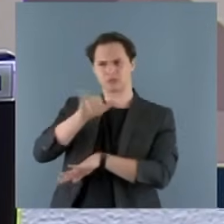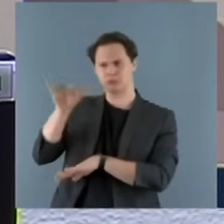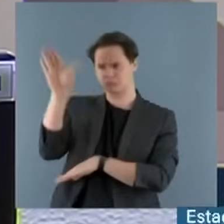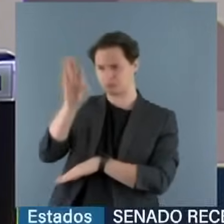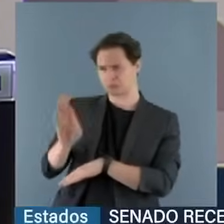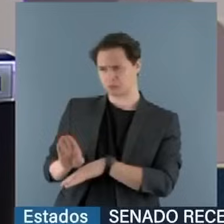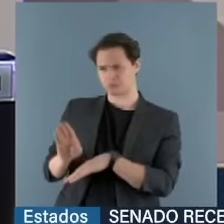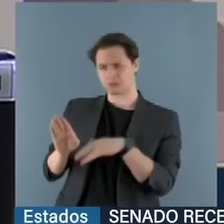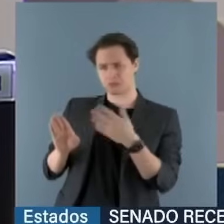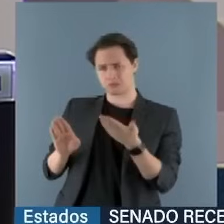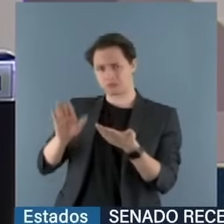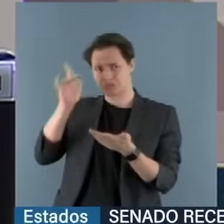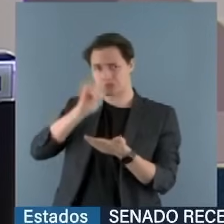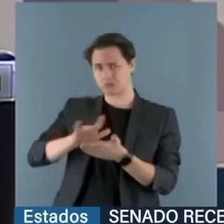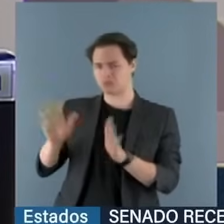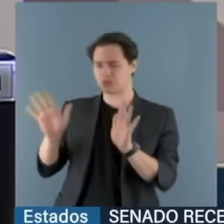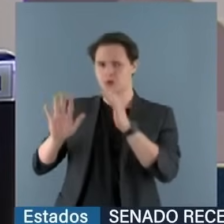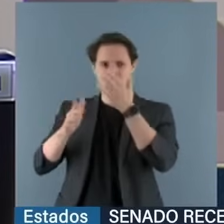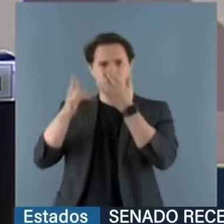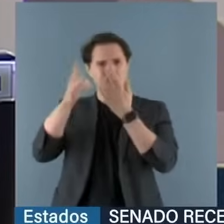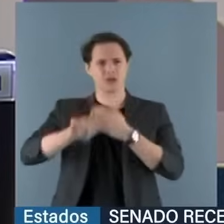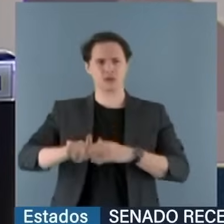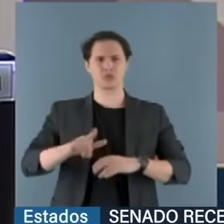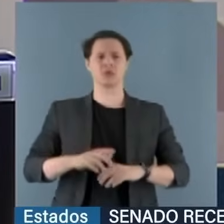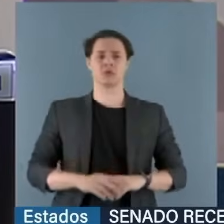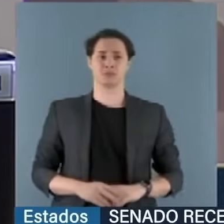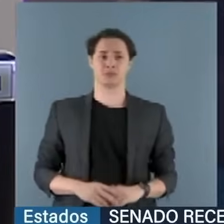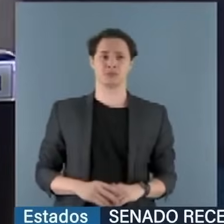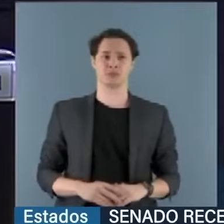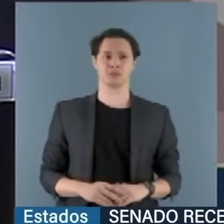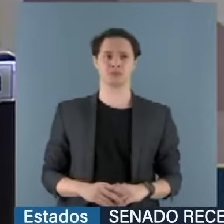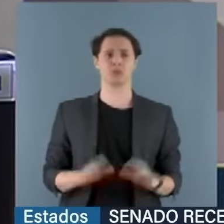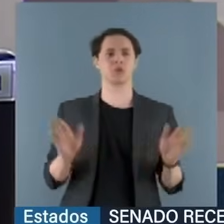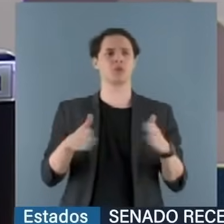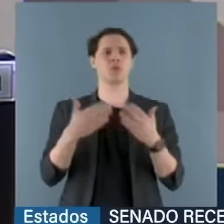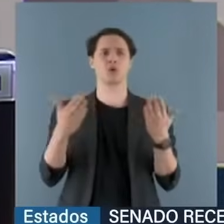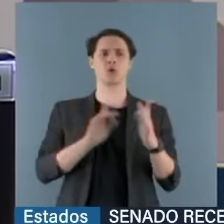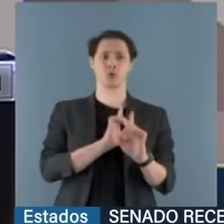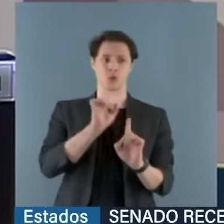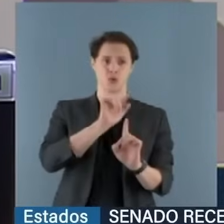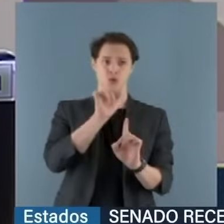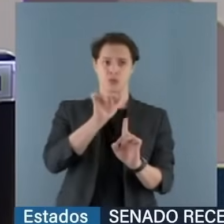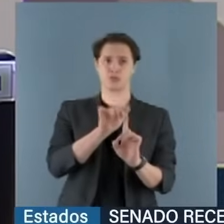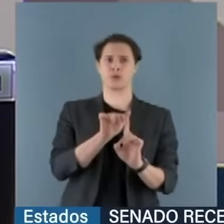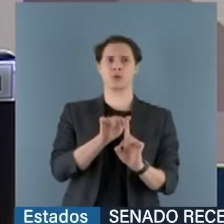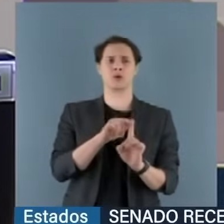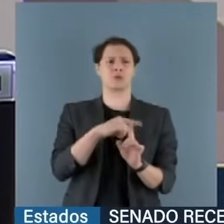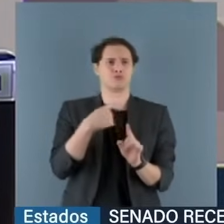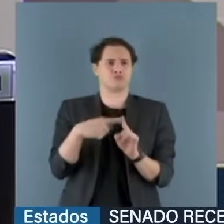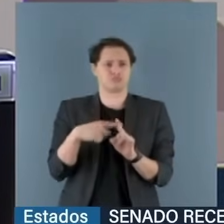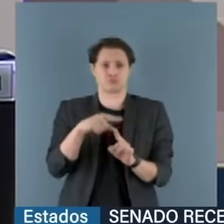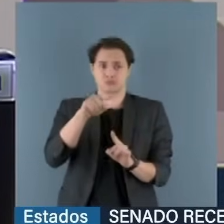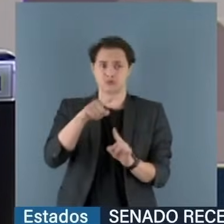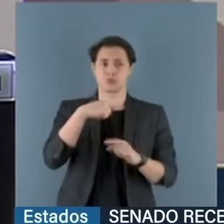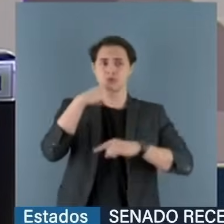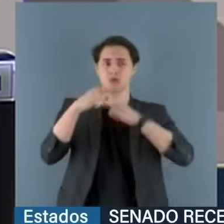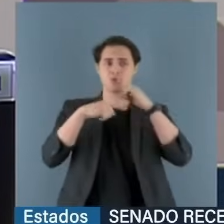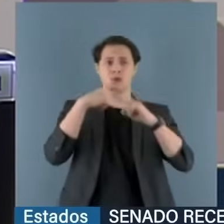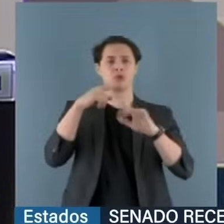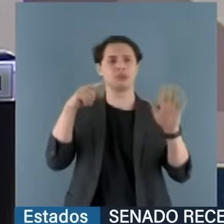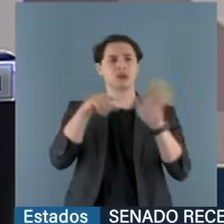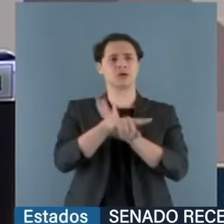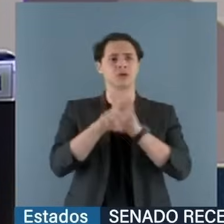jeito? Mais uma vez, qual a motivação e o porquê desse questionamento